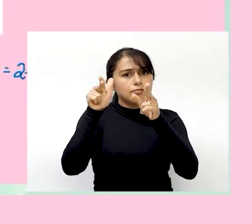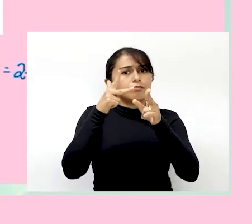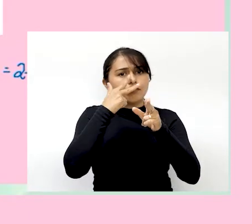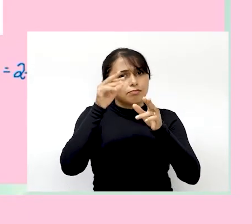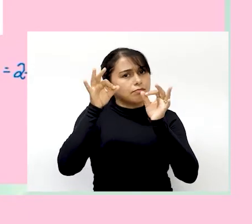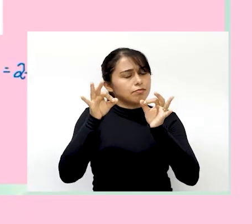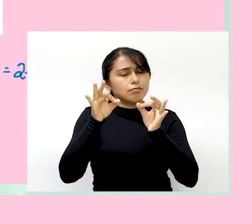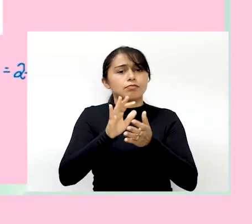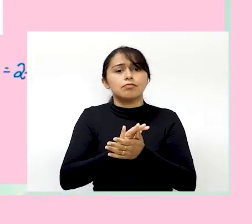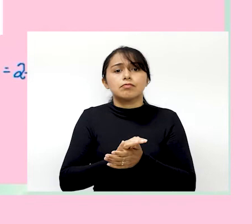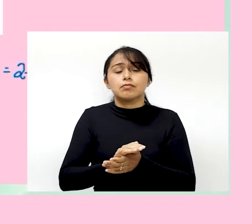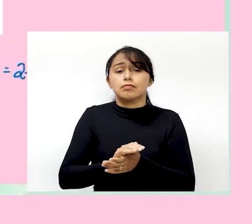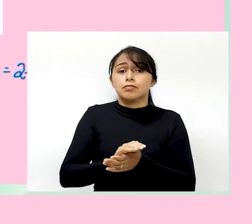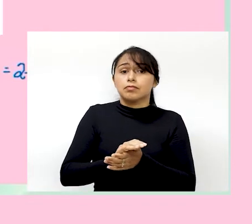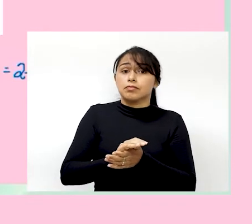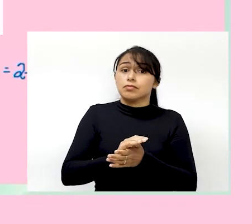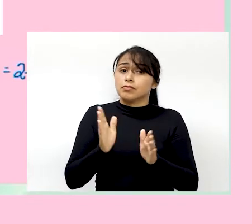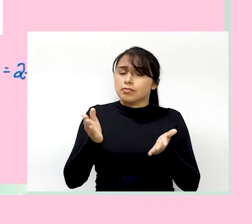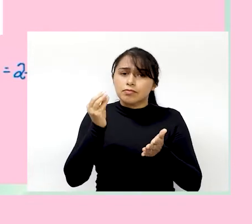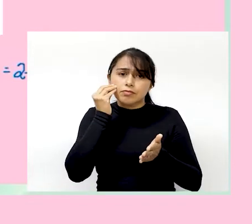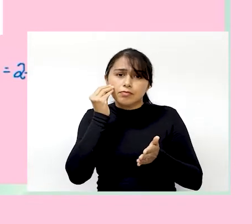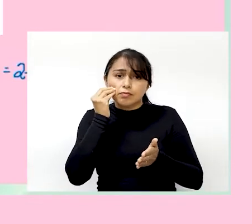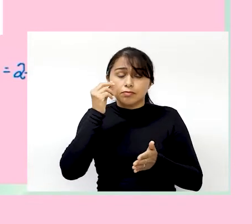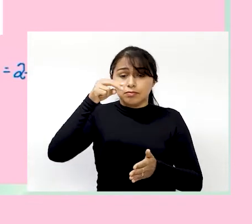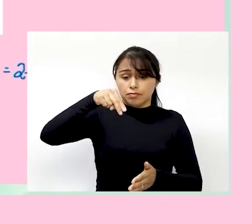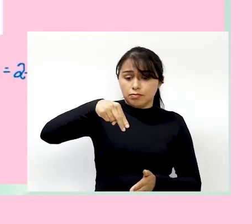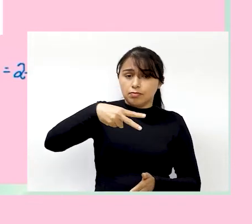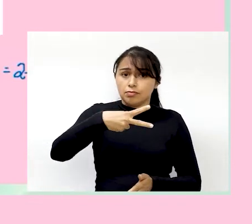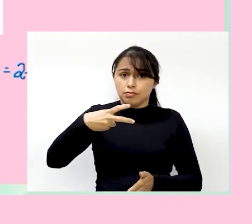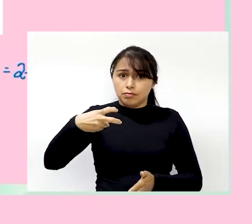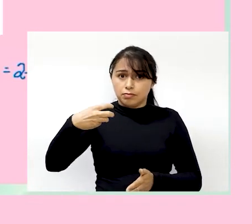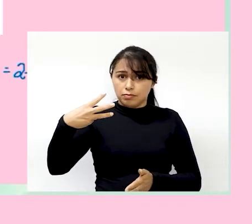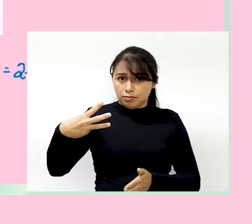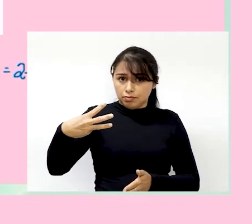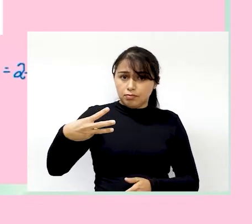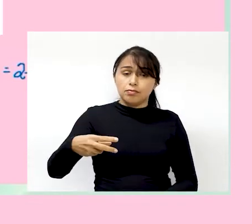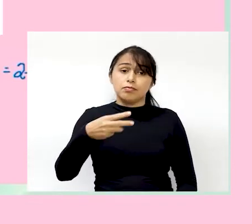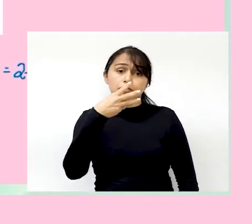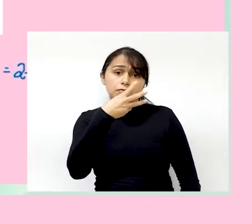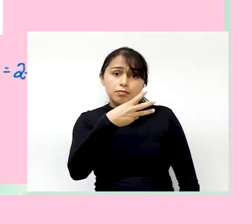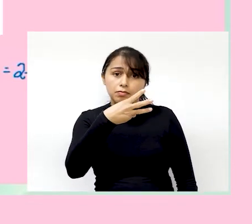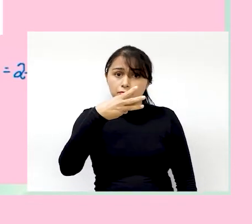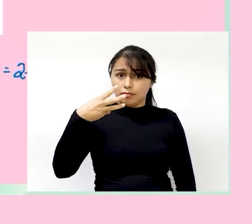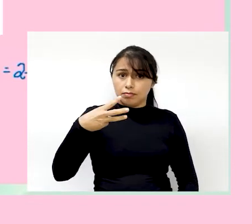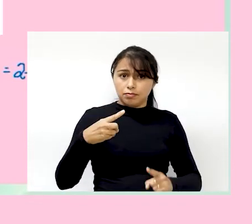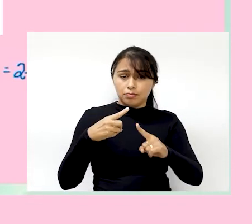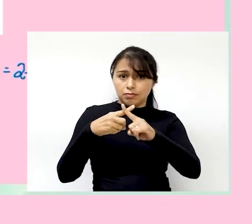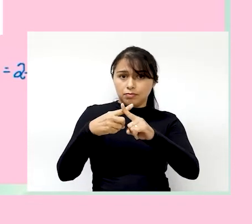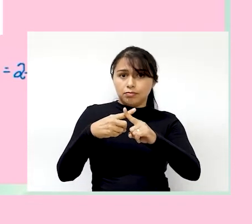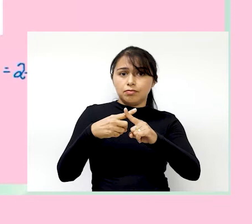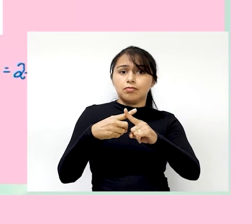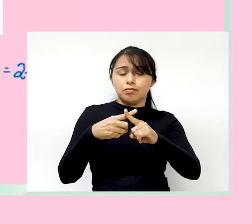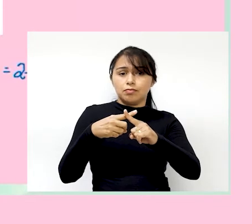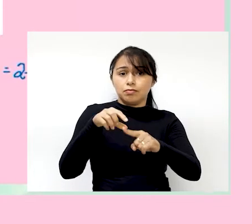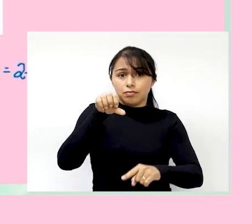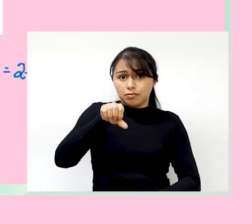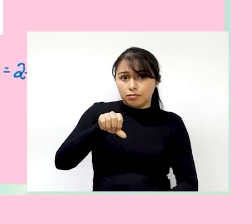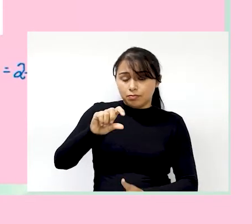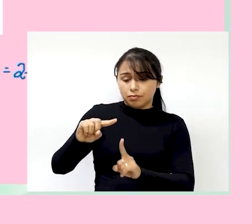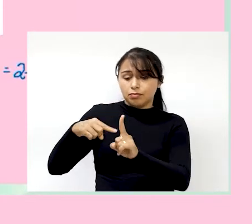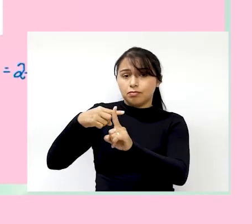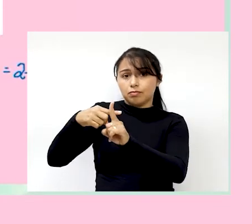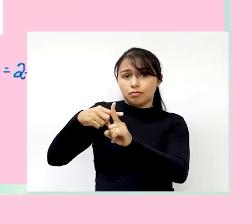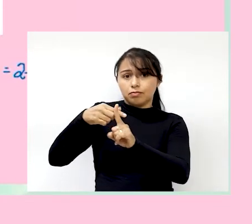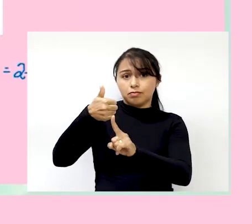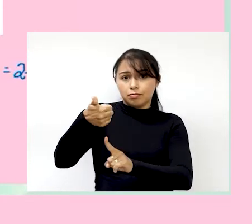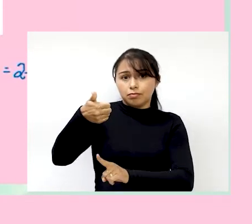representou também, né? Vamos ver aqui agora para n igual a 3. Então, aqui 3 vezes 3 mais 1 dá 9,